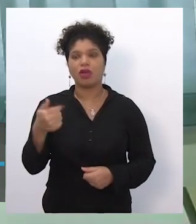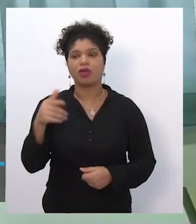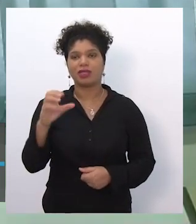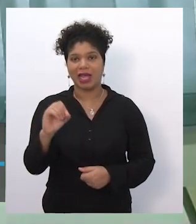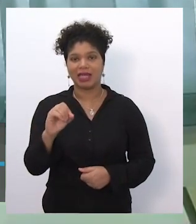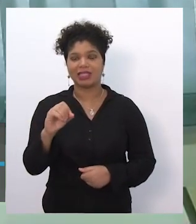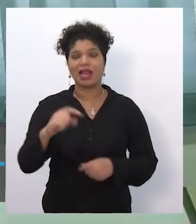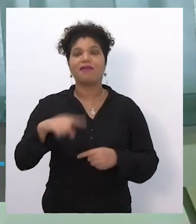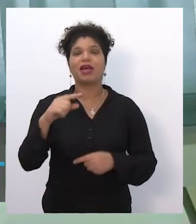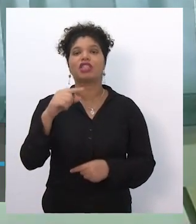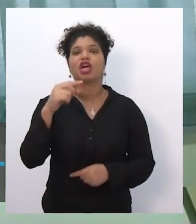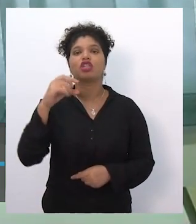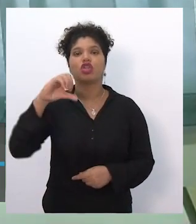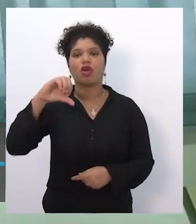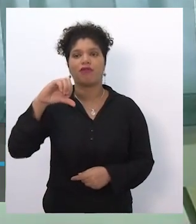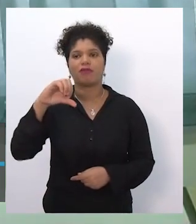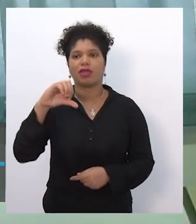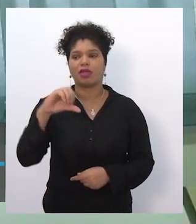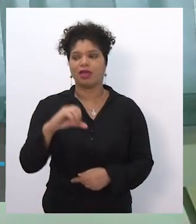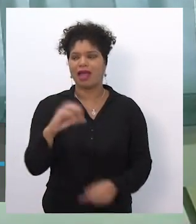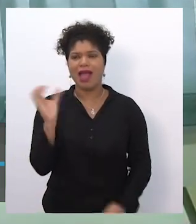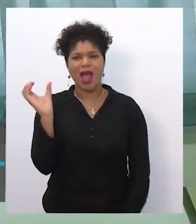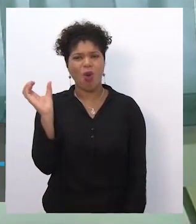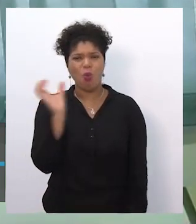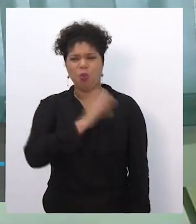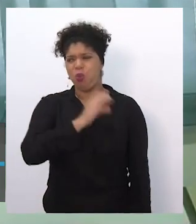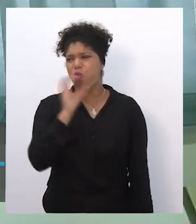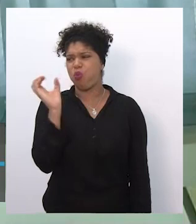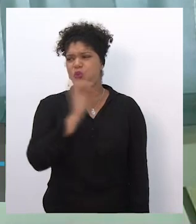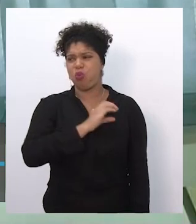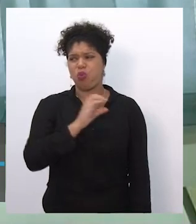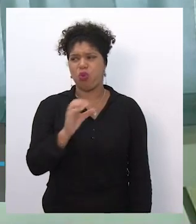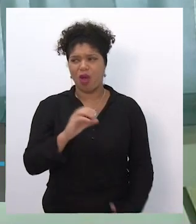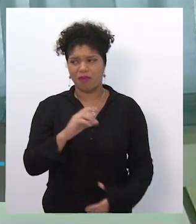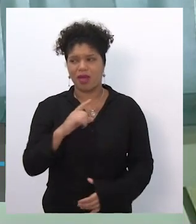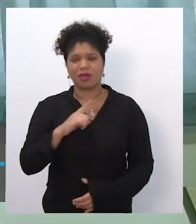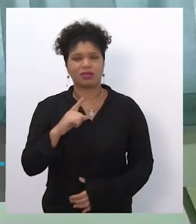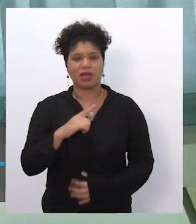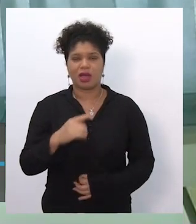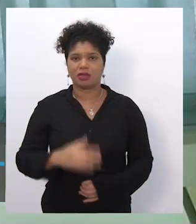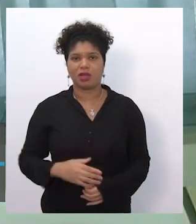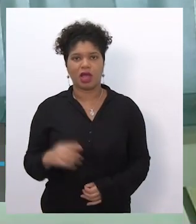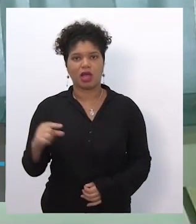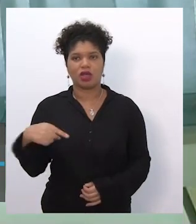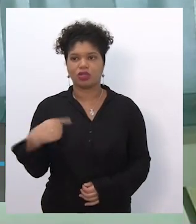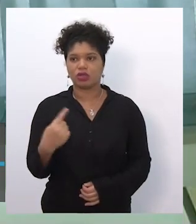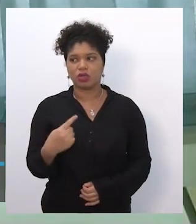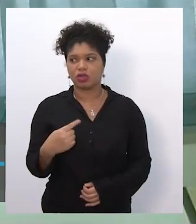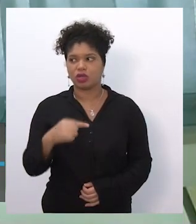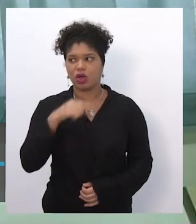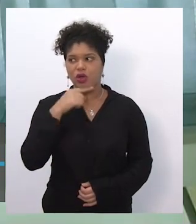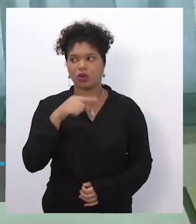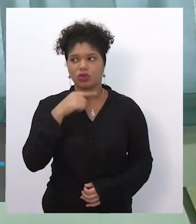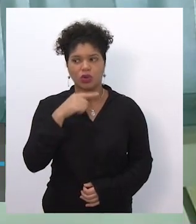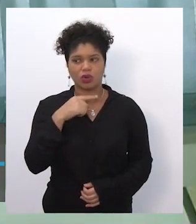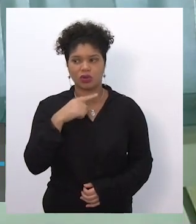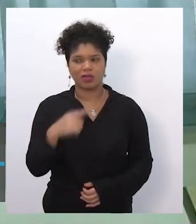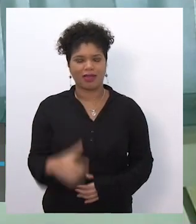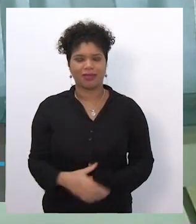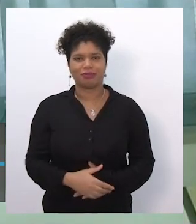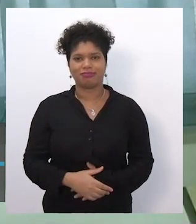9 de metro. Ou seja, é algo muito, mas muito pequeno. Nós não conseguimos enxergar esses